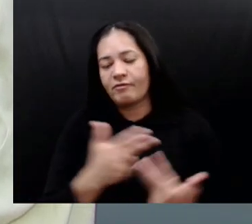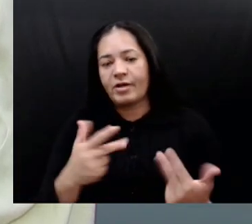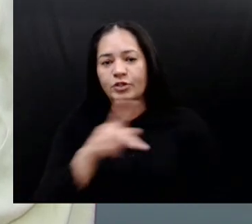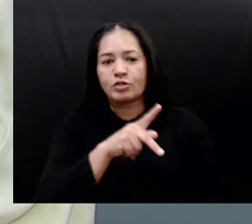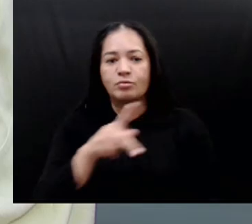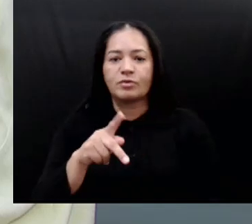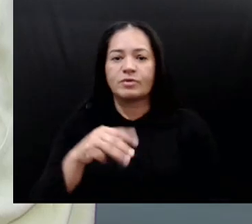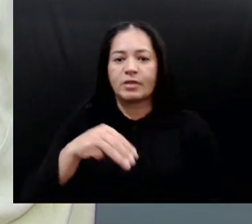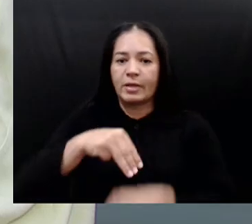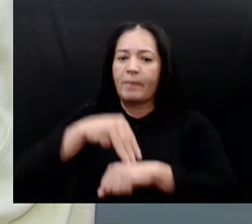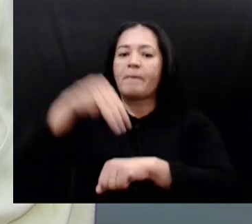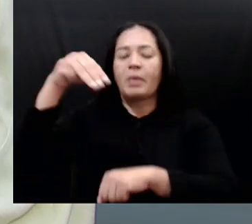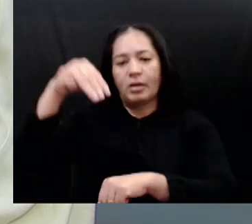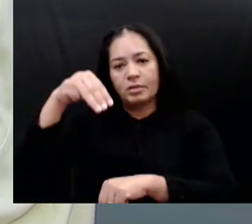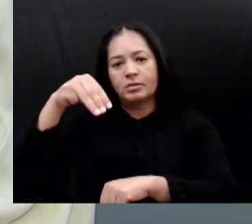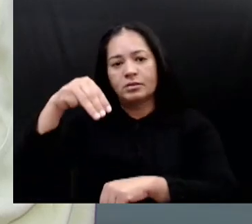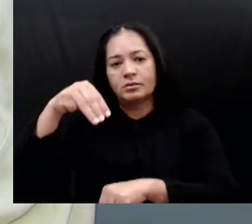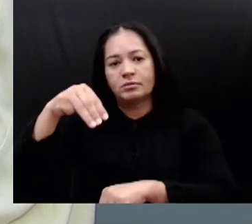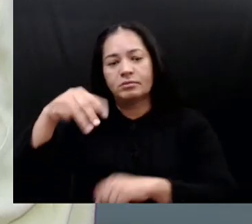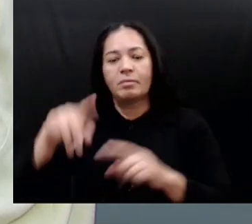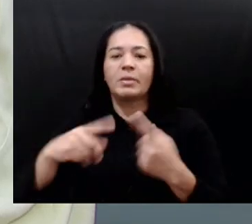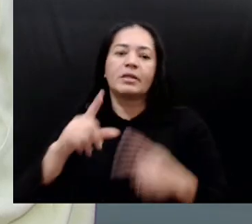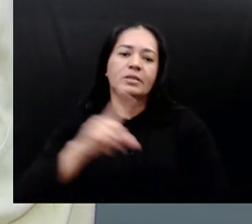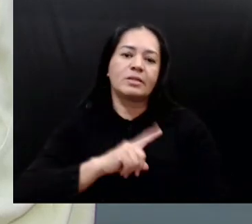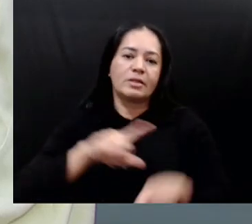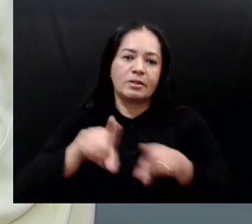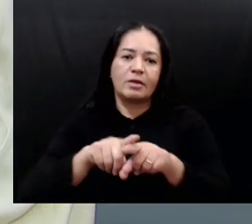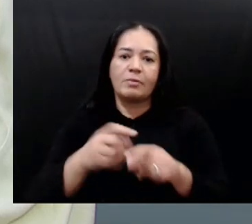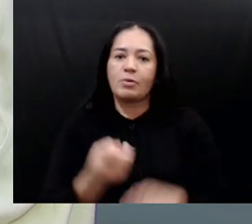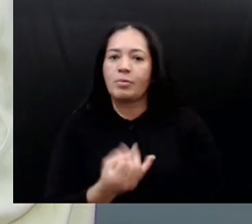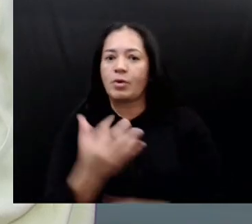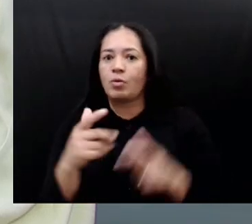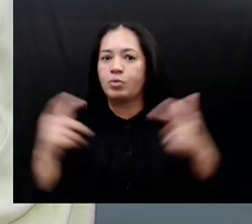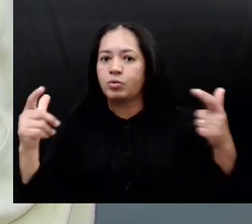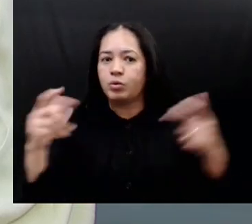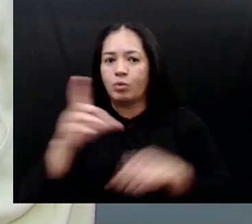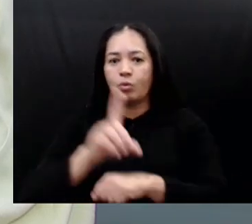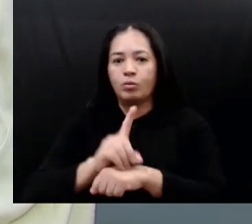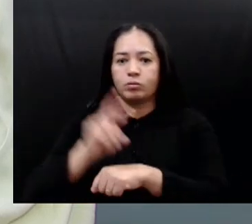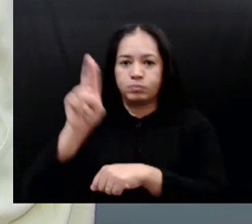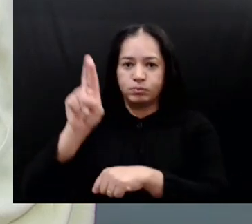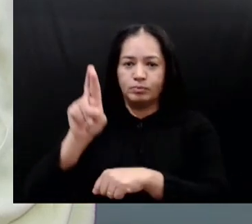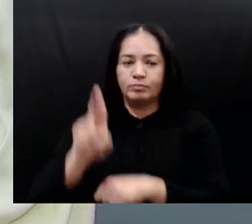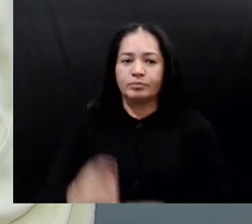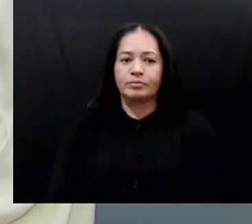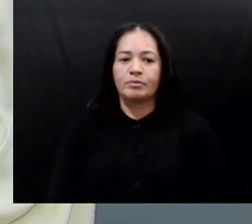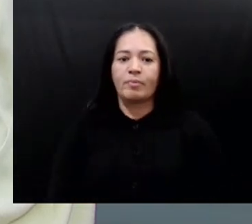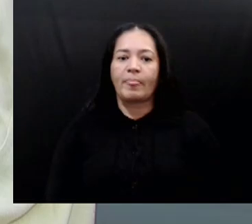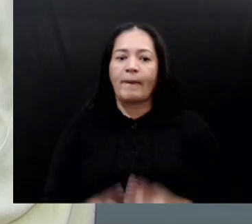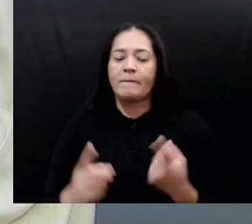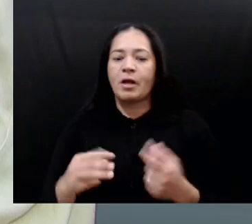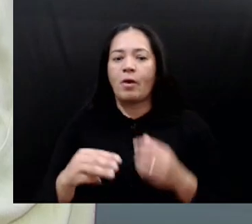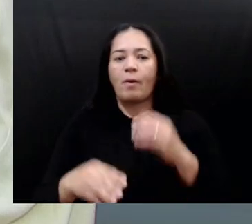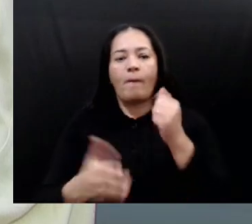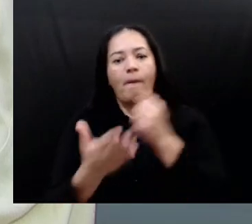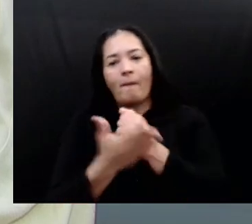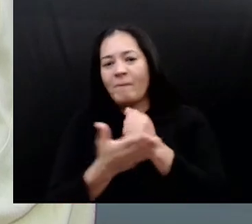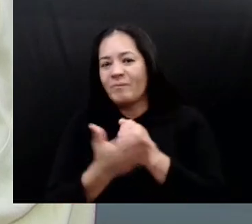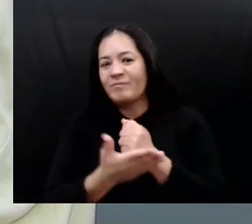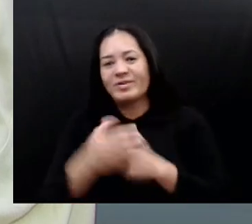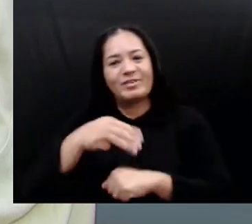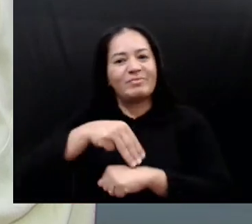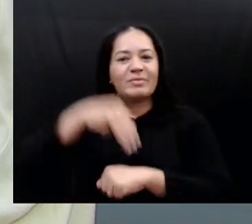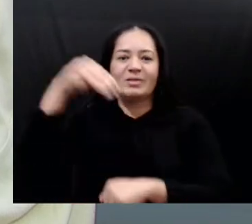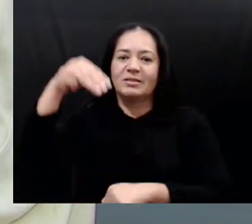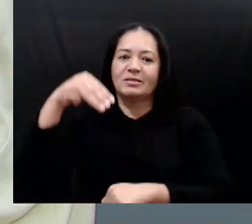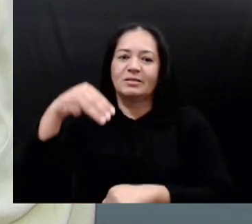né? Embora tenhamos também um volume grande de professores doutores. Perfeito, mas o mínimo é mestrado, não pode ter uma pós-graduação? Depende